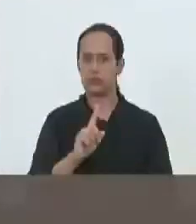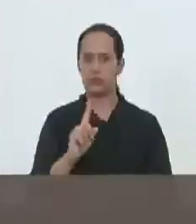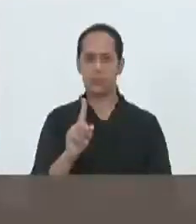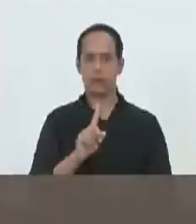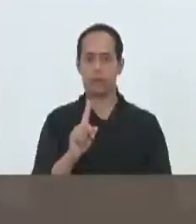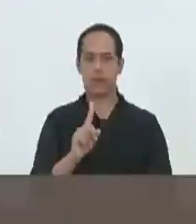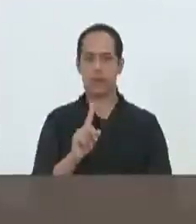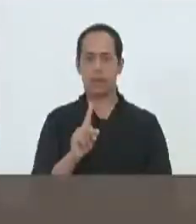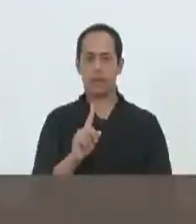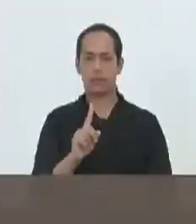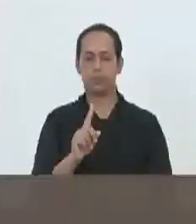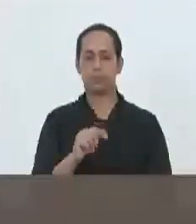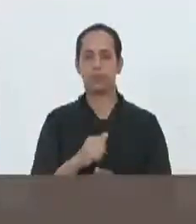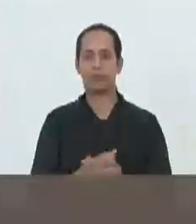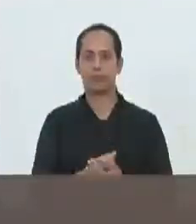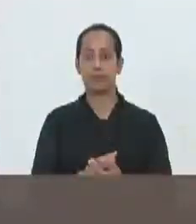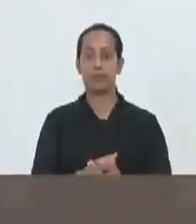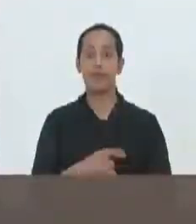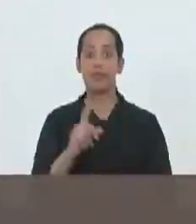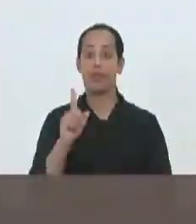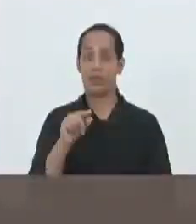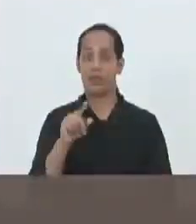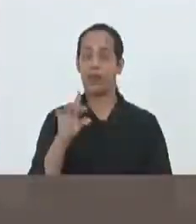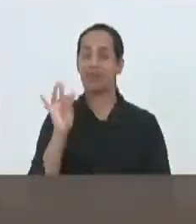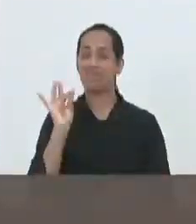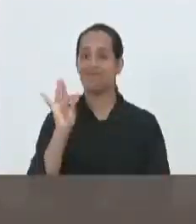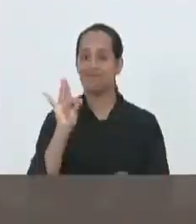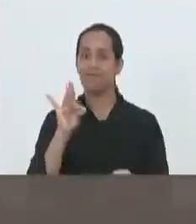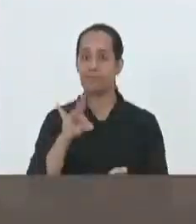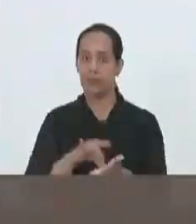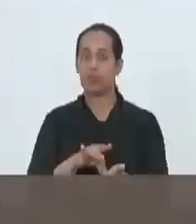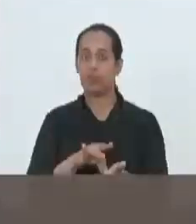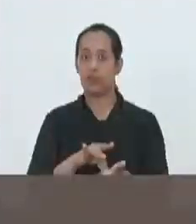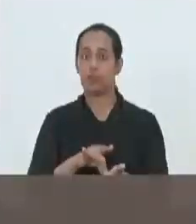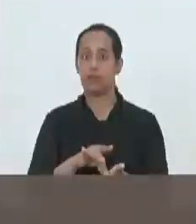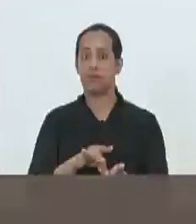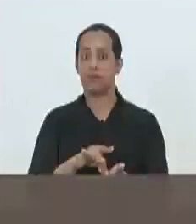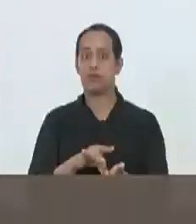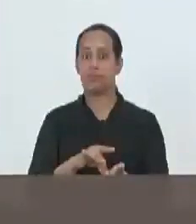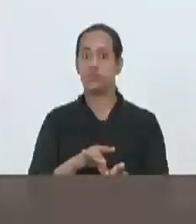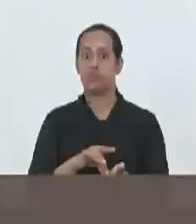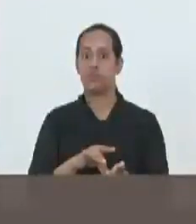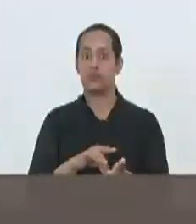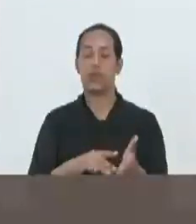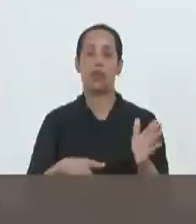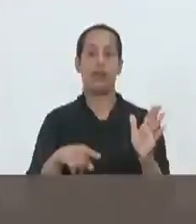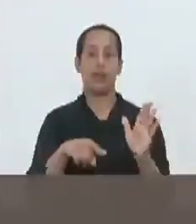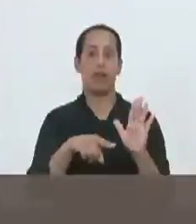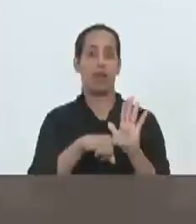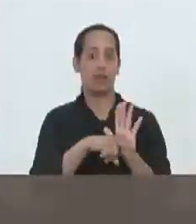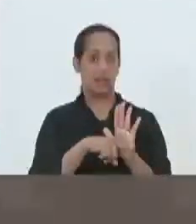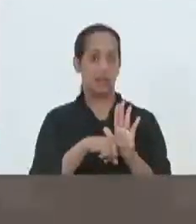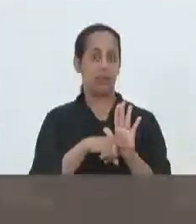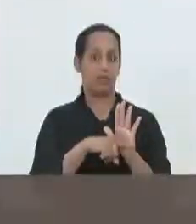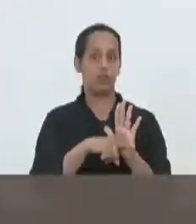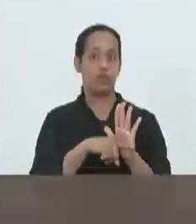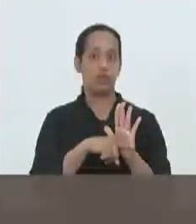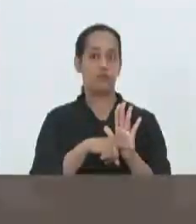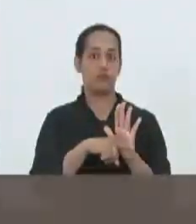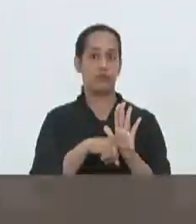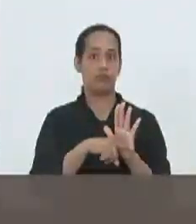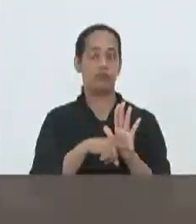só uma constatação de uma realidade que pode parecer estranho de Ah ele é negativo ele é negativo pela própria estrutura por isso eu faço questão de comentar a